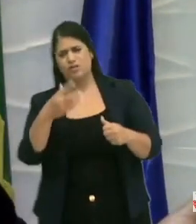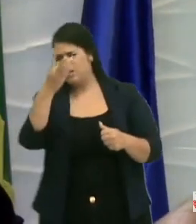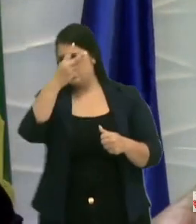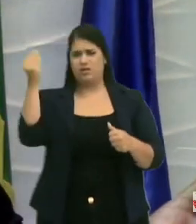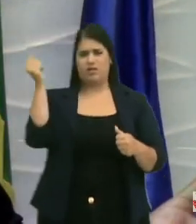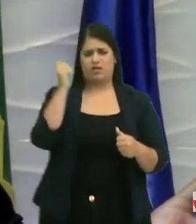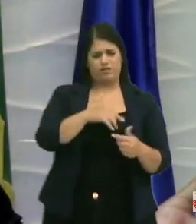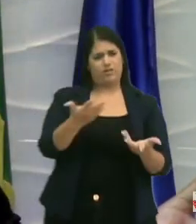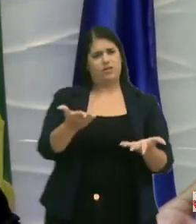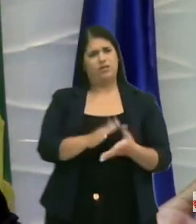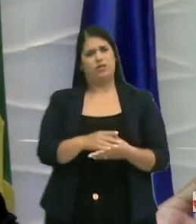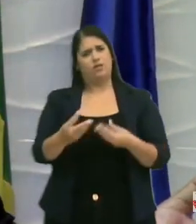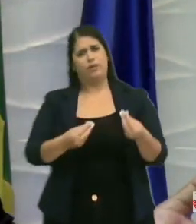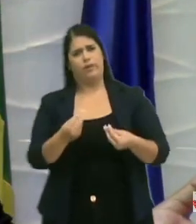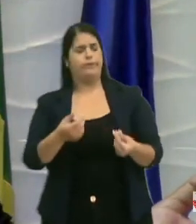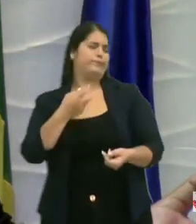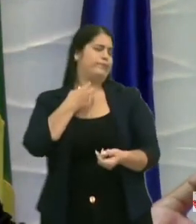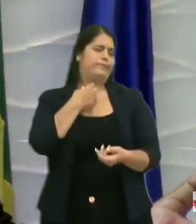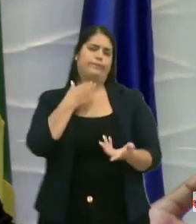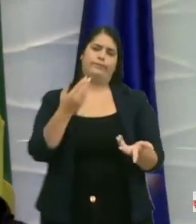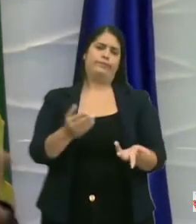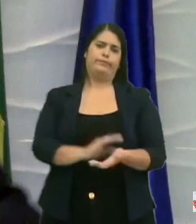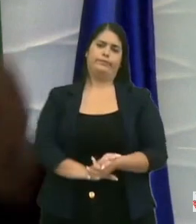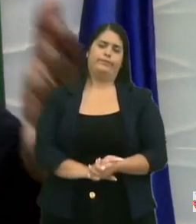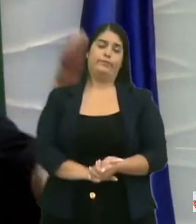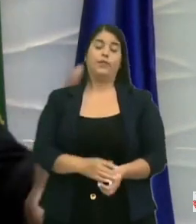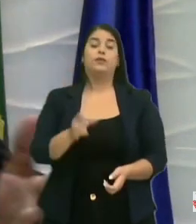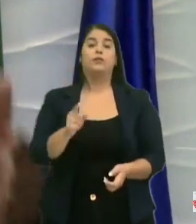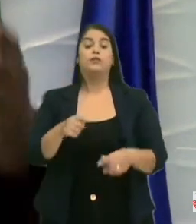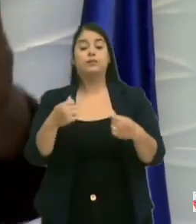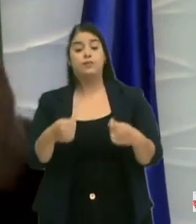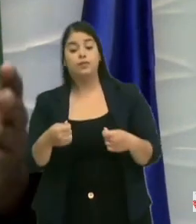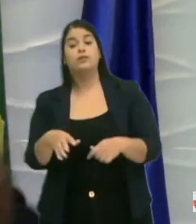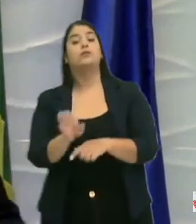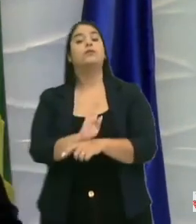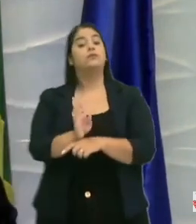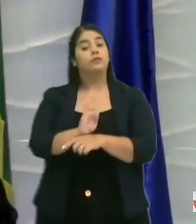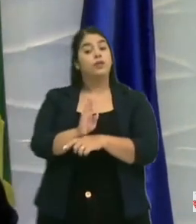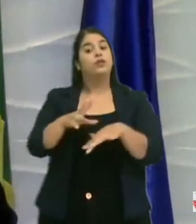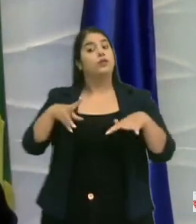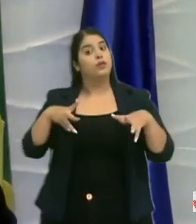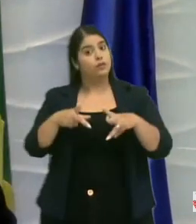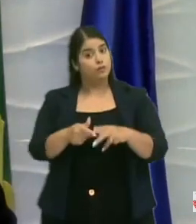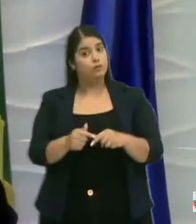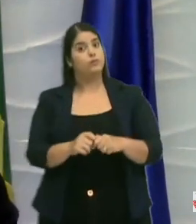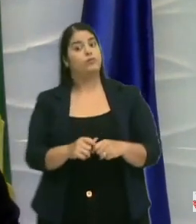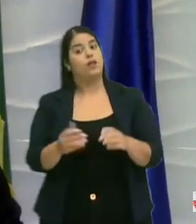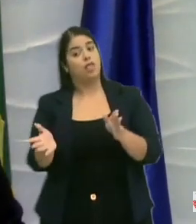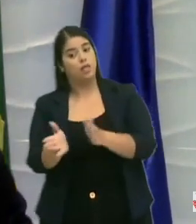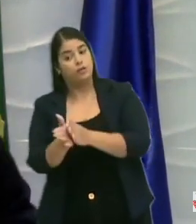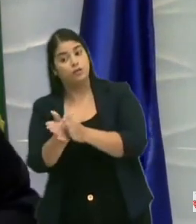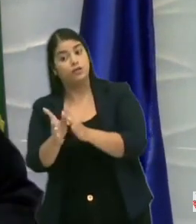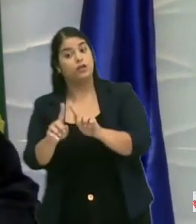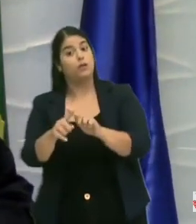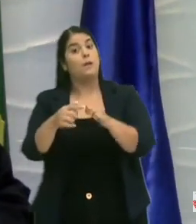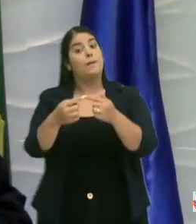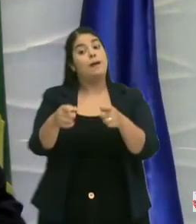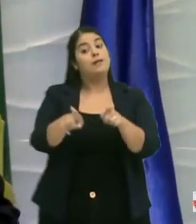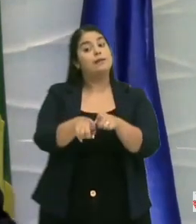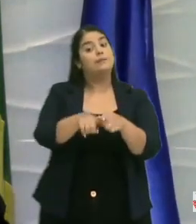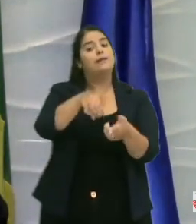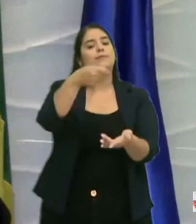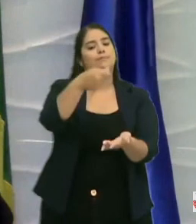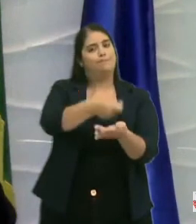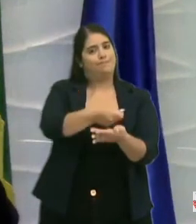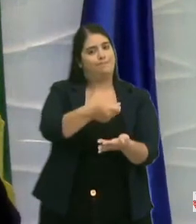encobre. Não pode. Se você vai fazendo vídeo, faça elogiando, mas faça cobrando